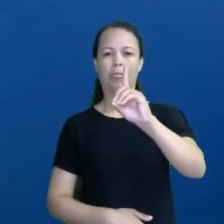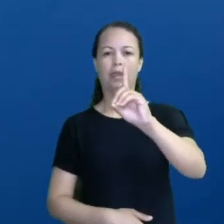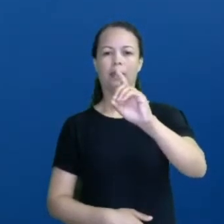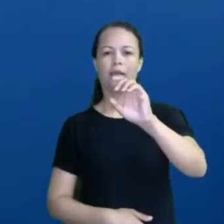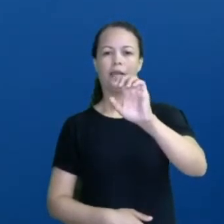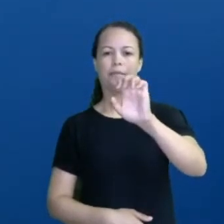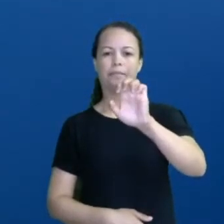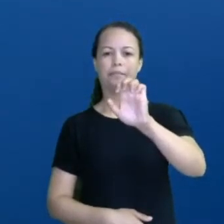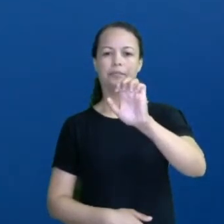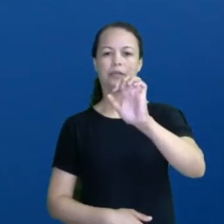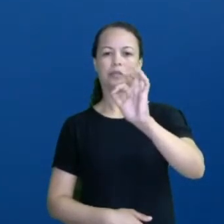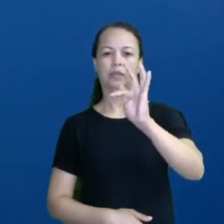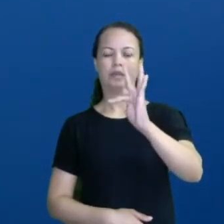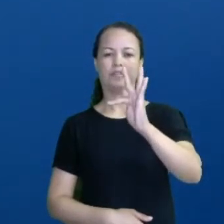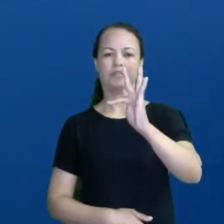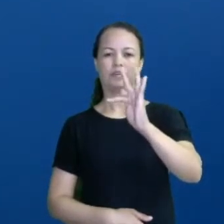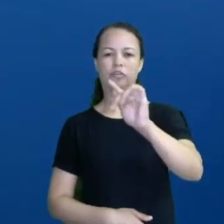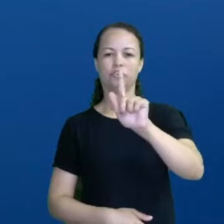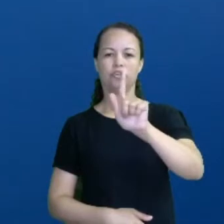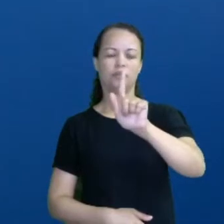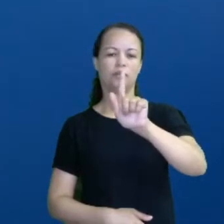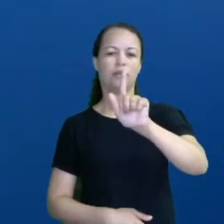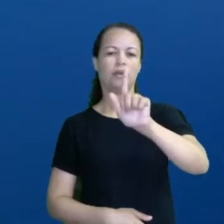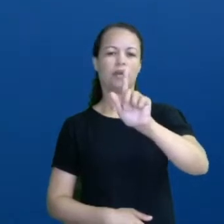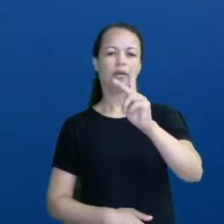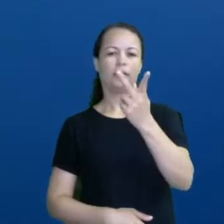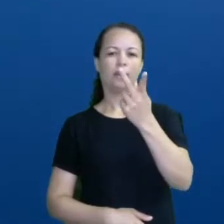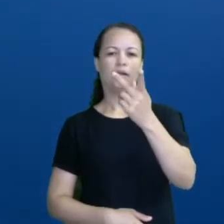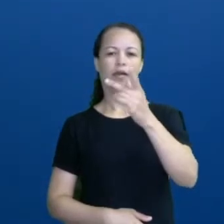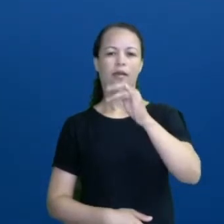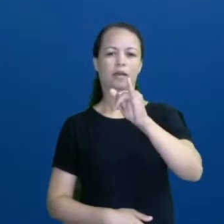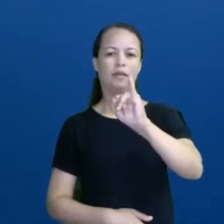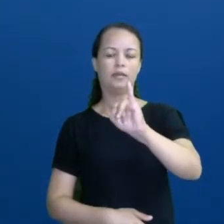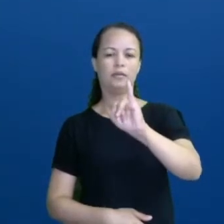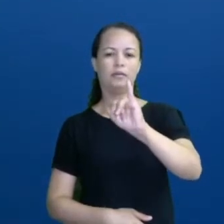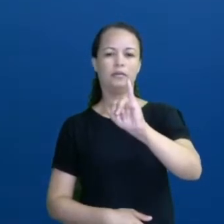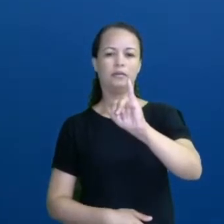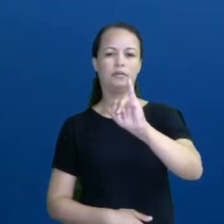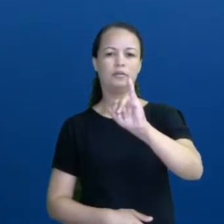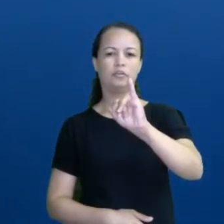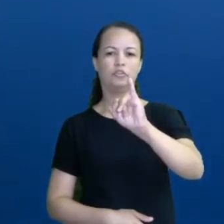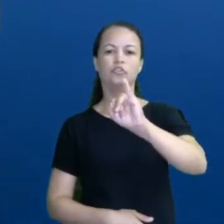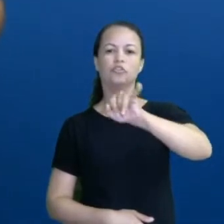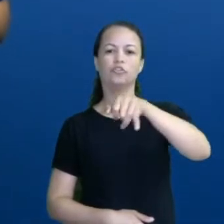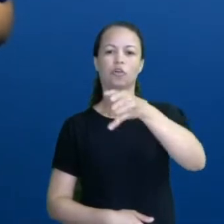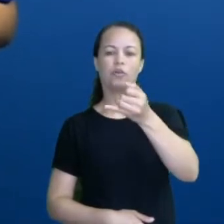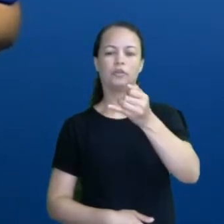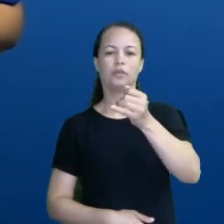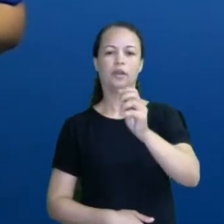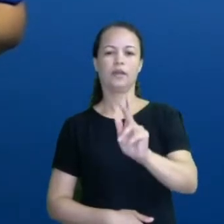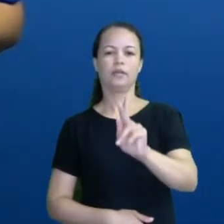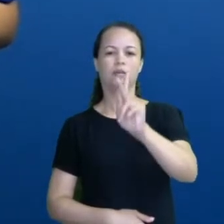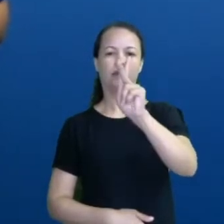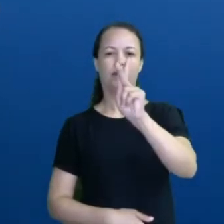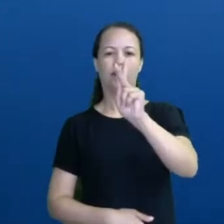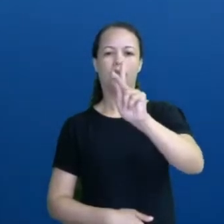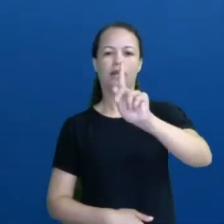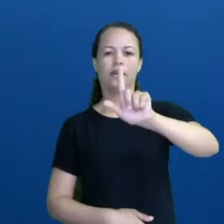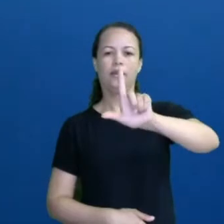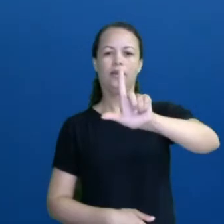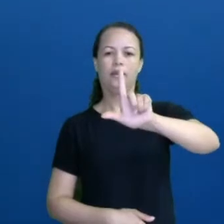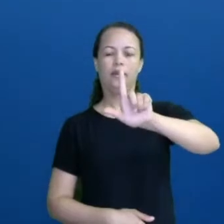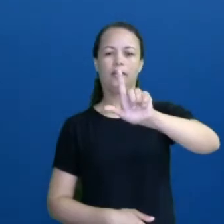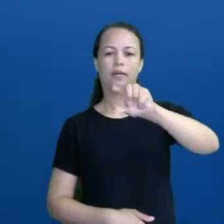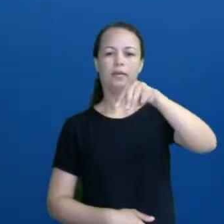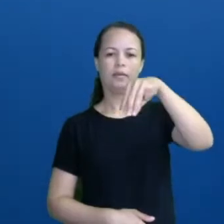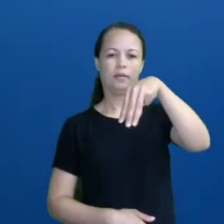D, E, F, G, H, I, J, K,